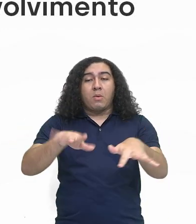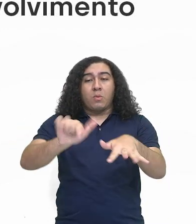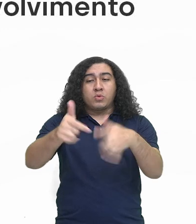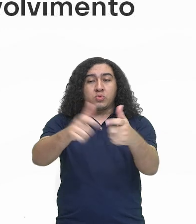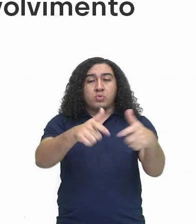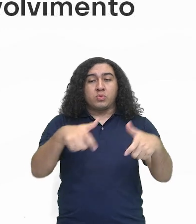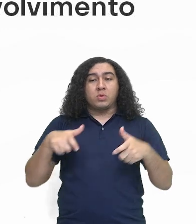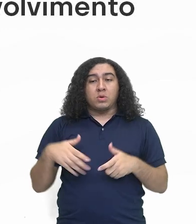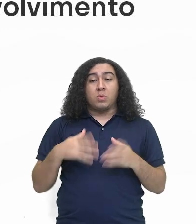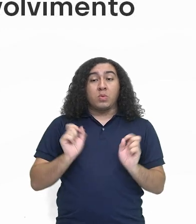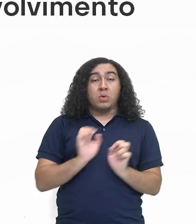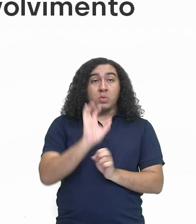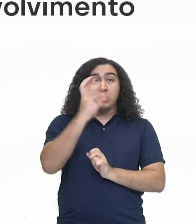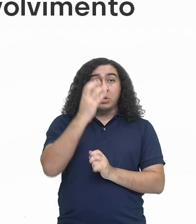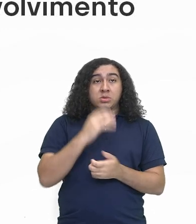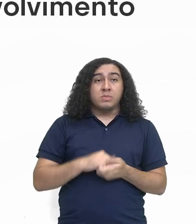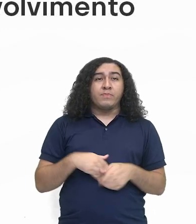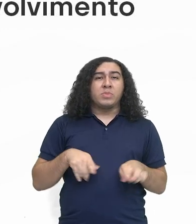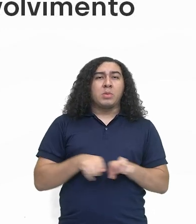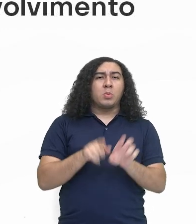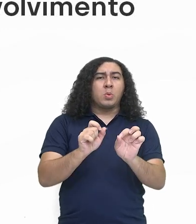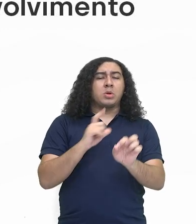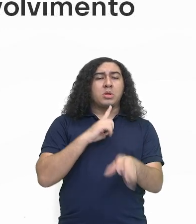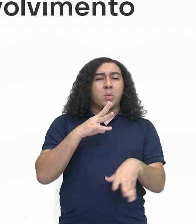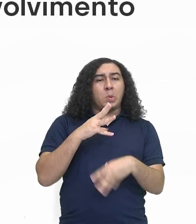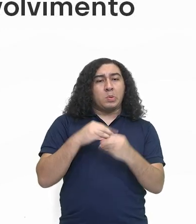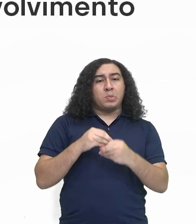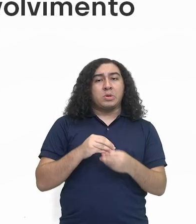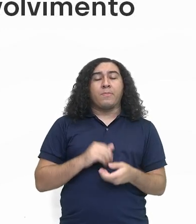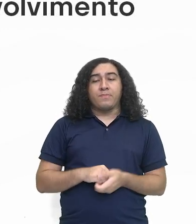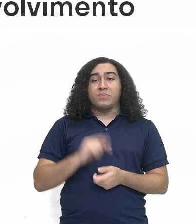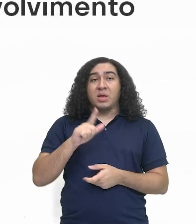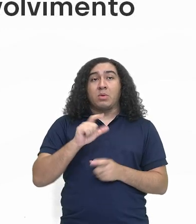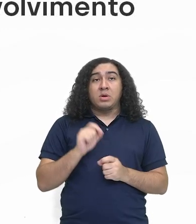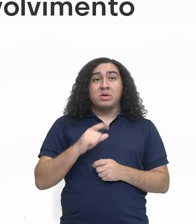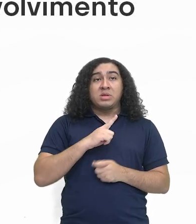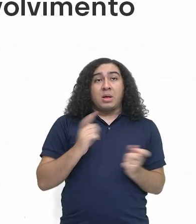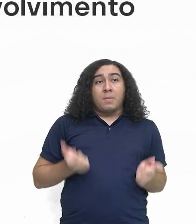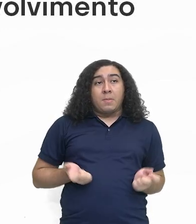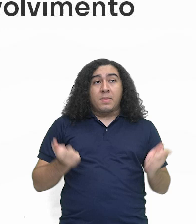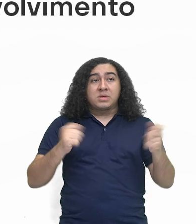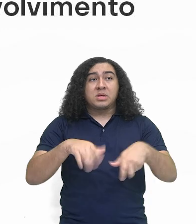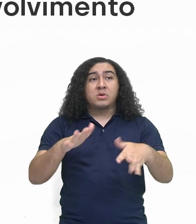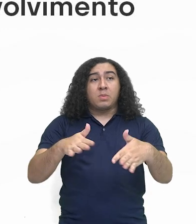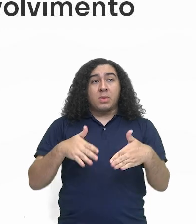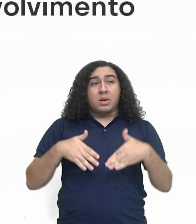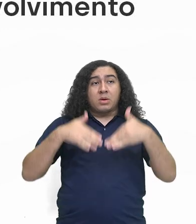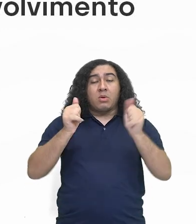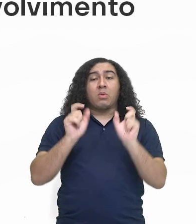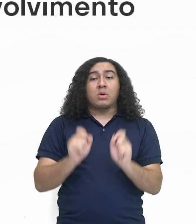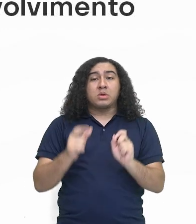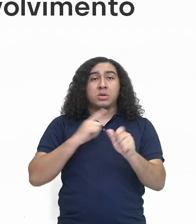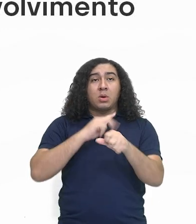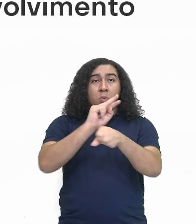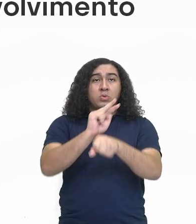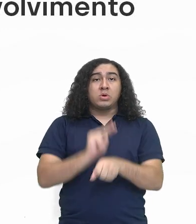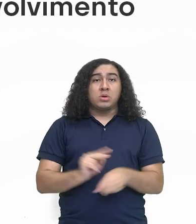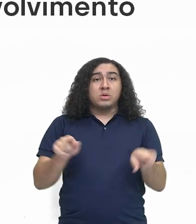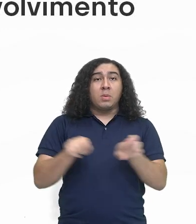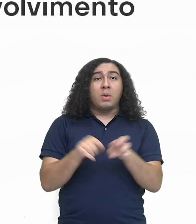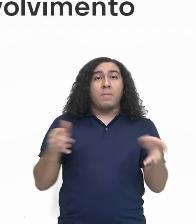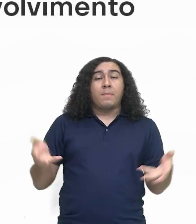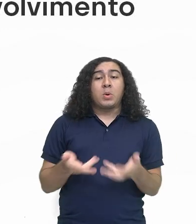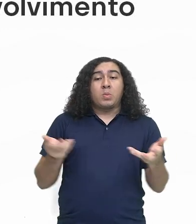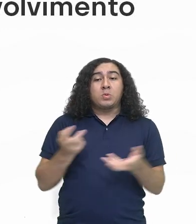que isso acontece? Com o que que isso contribui? Justamente para desempenhar um papel fundamental na preservação e promoção